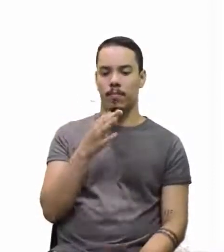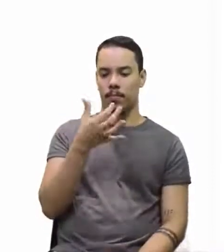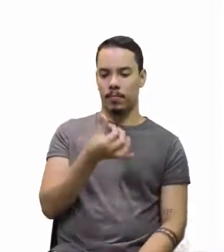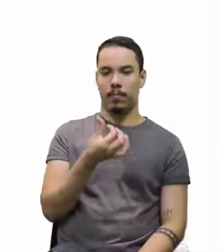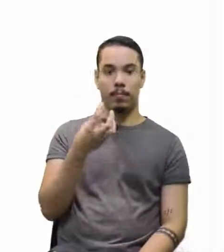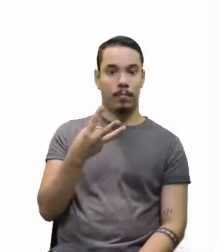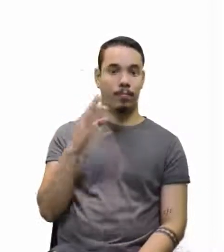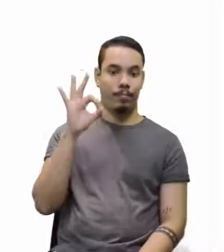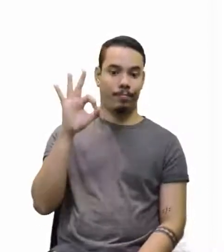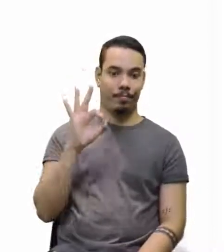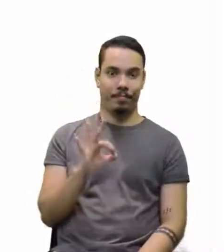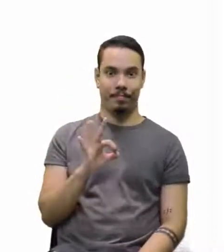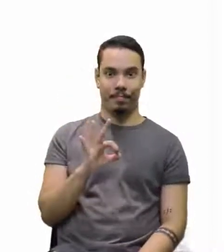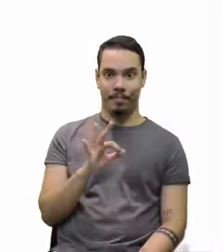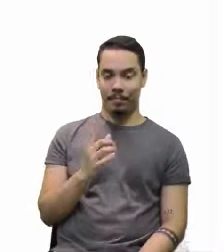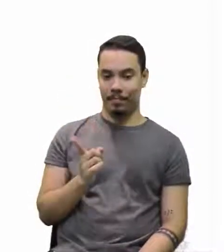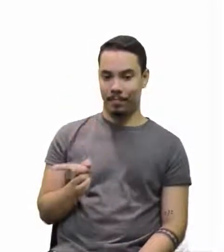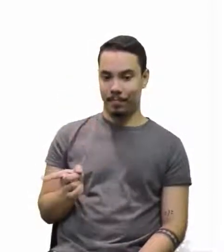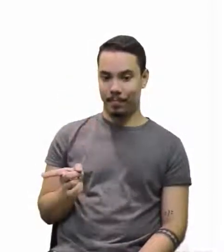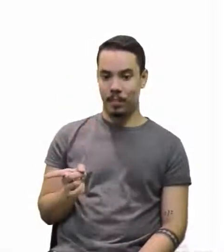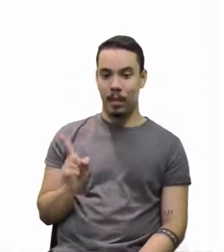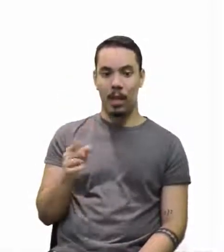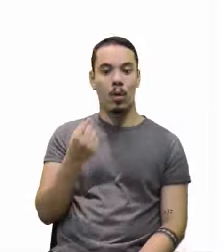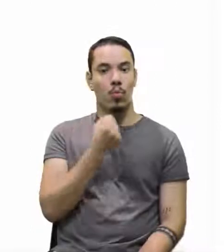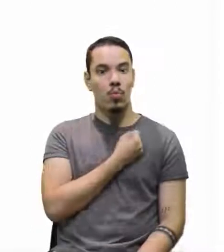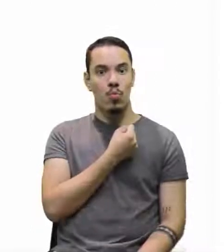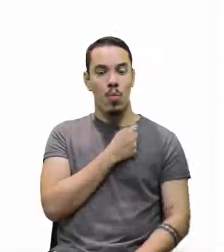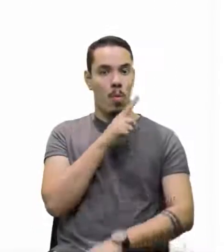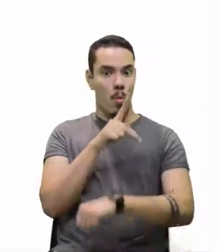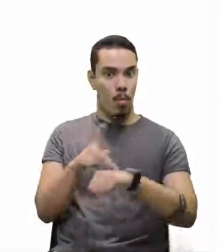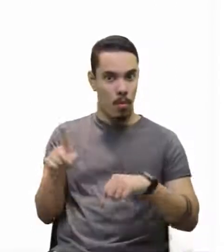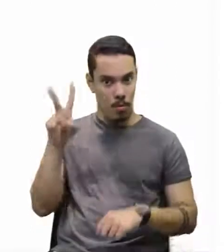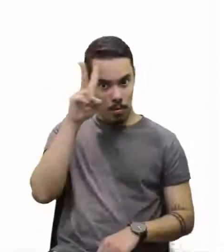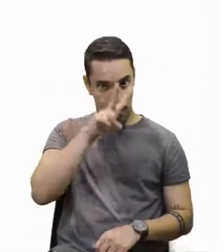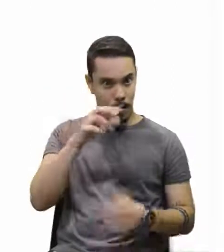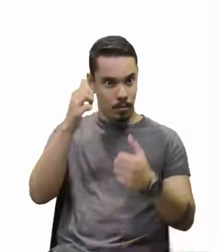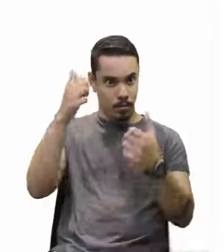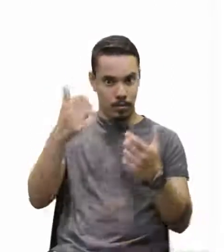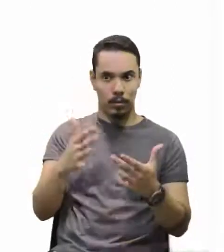63,3%. A porcentagem, é um número puro, lembra disso, tá?